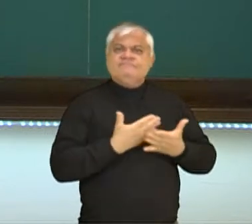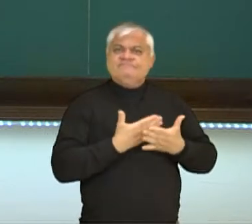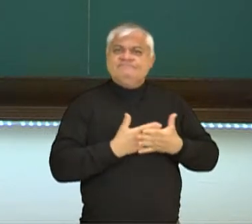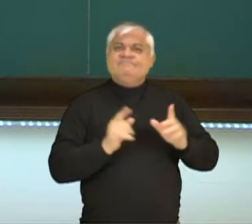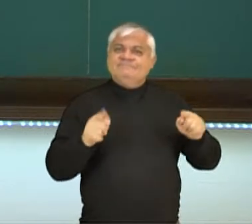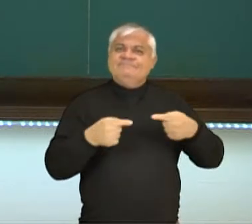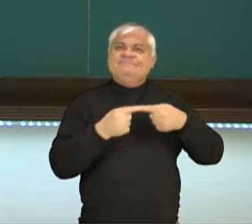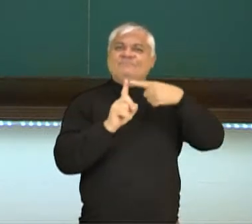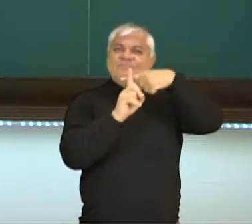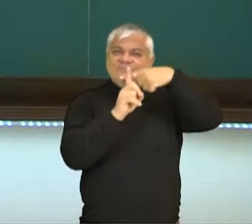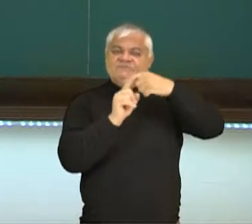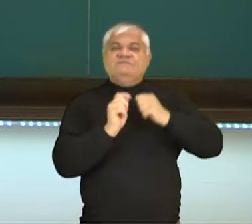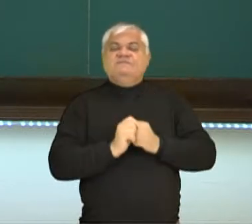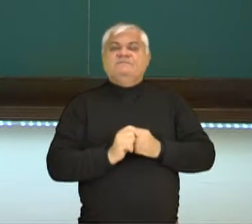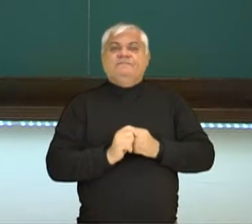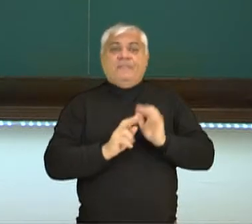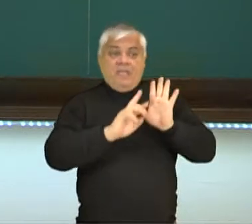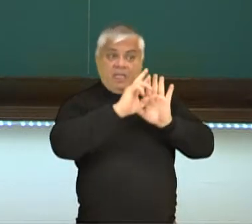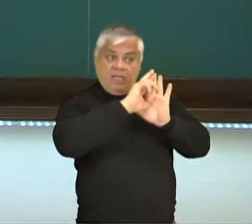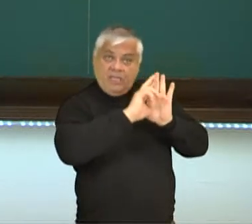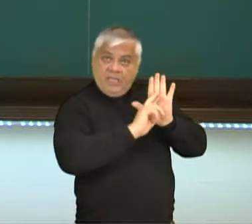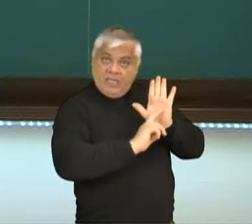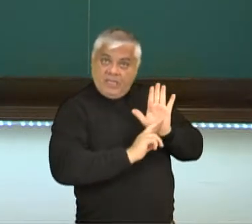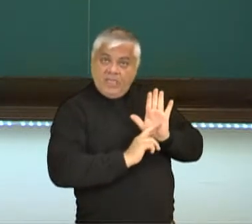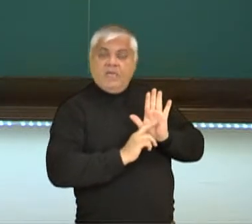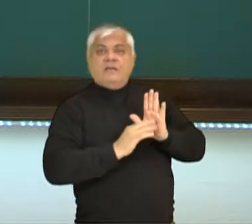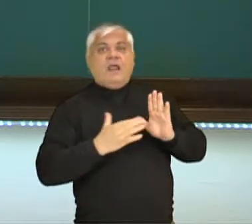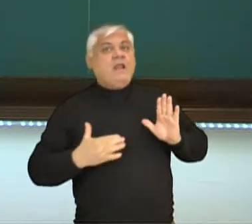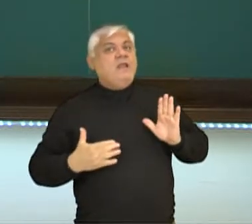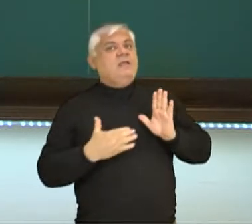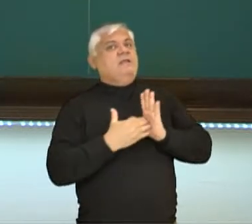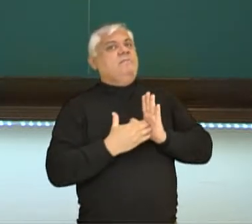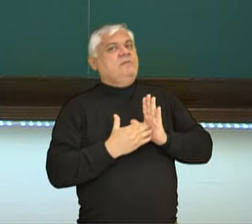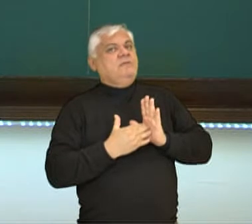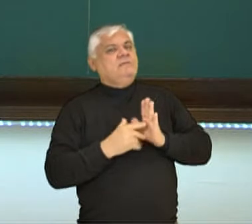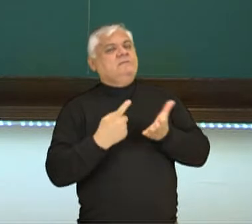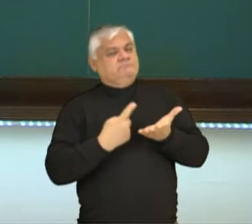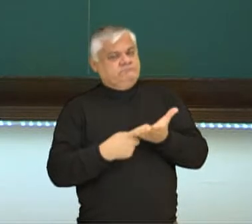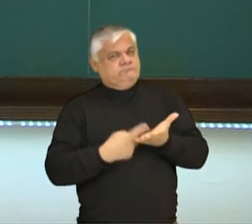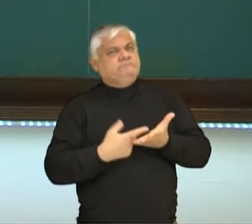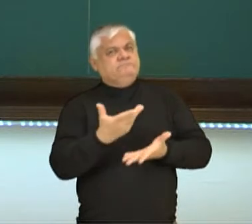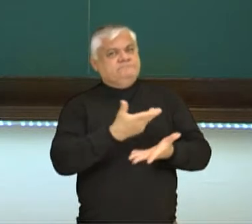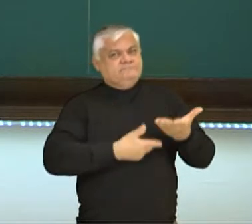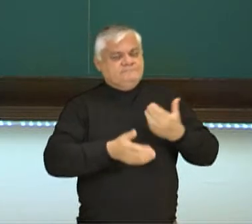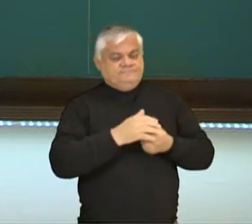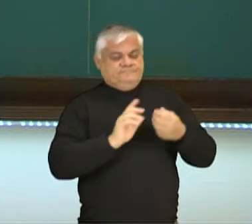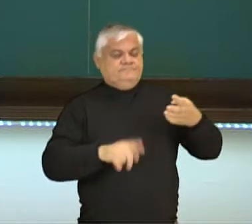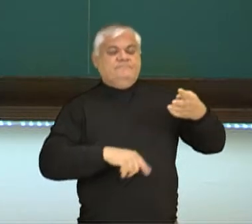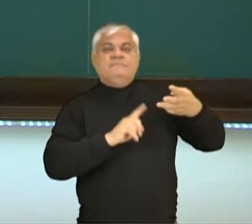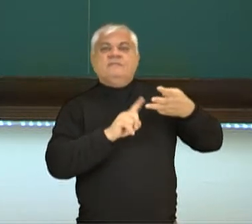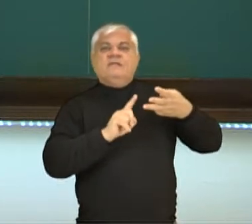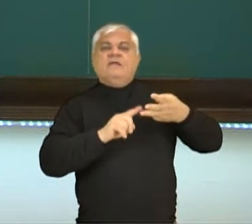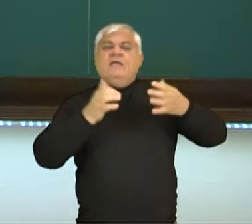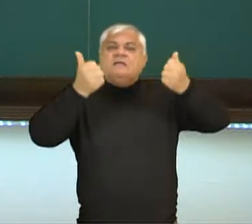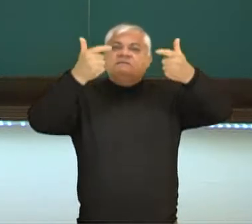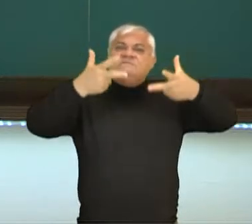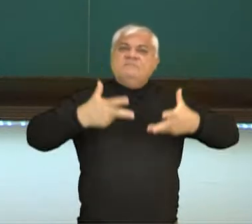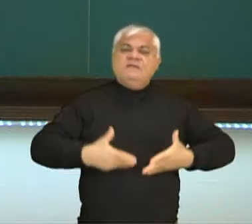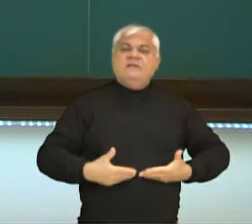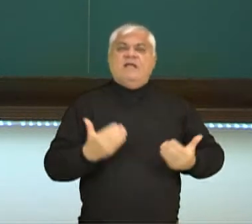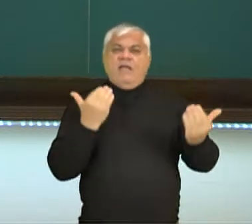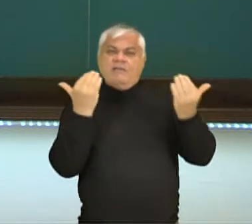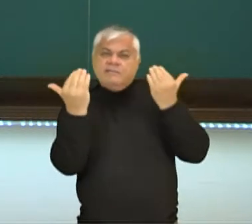estudar. Negociar regras e determinar limites, né? Então isso também é importante. Explicar e analisar